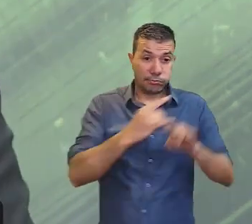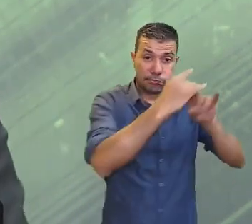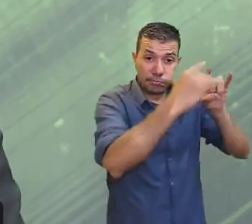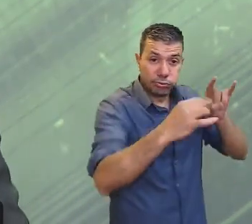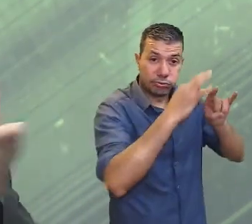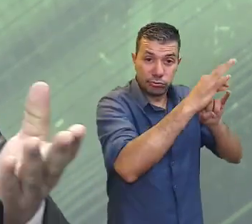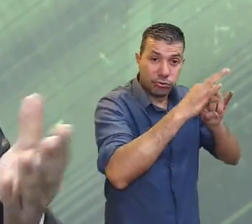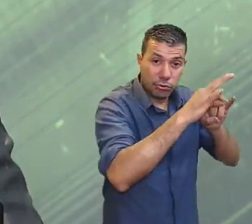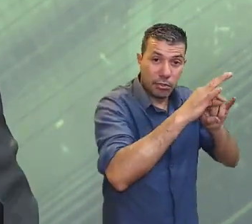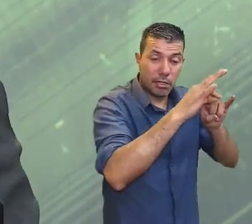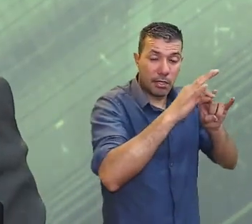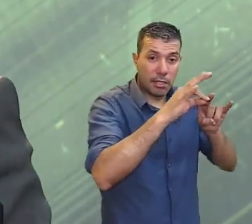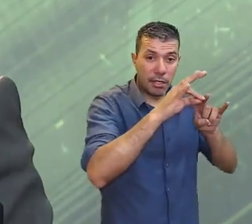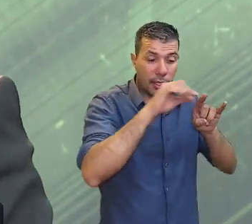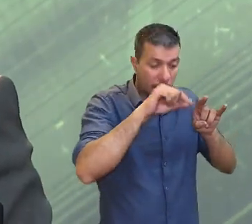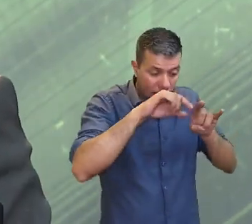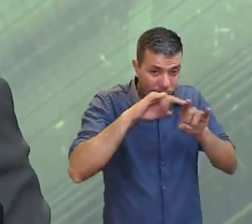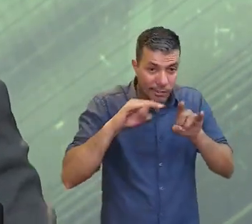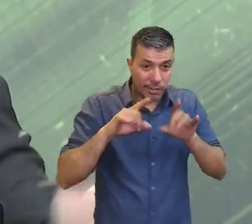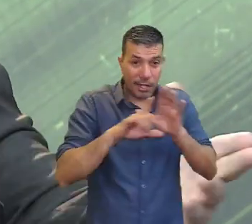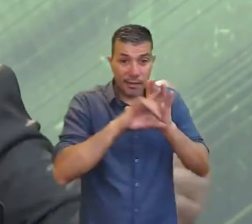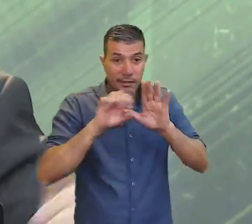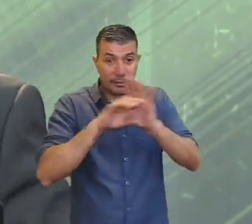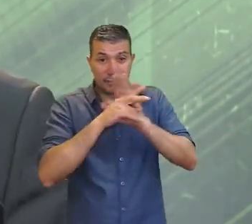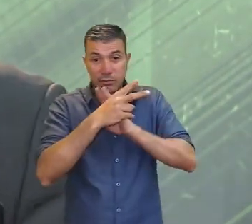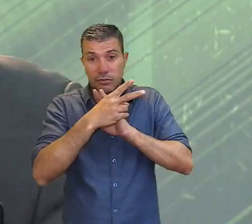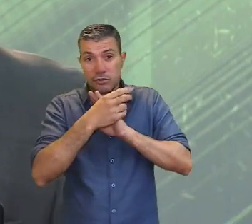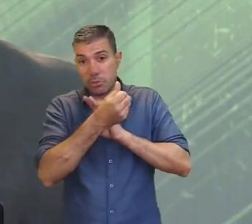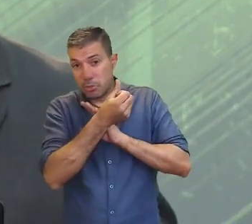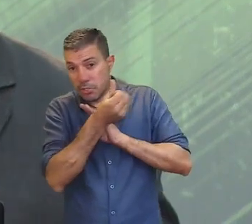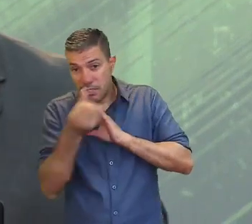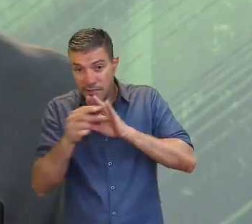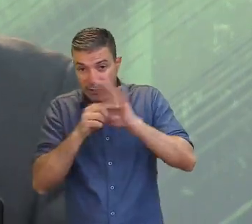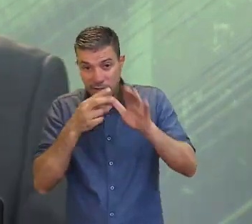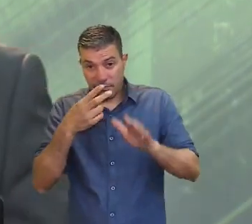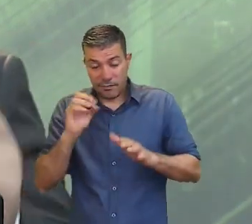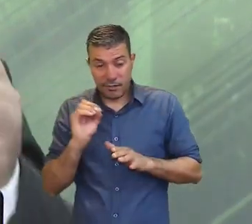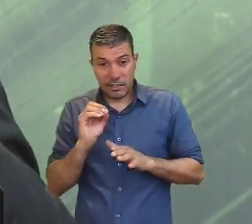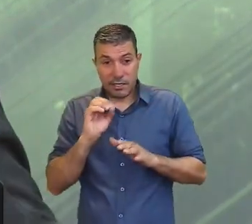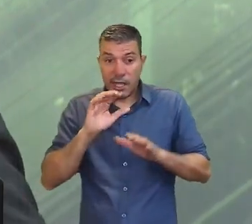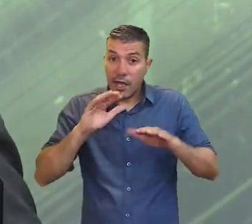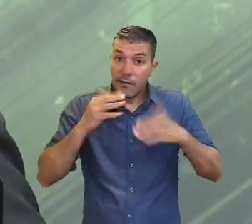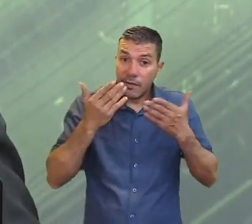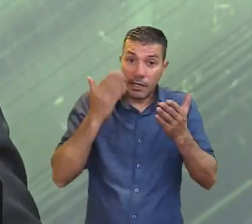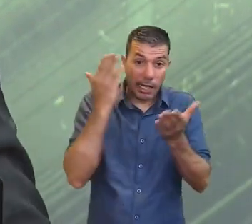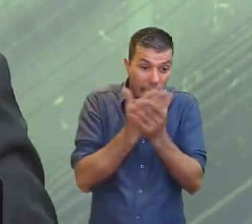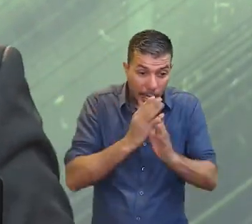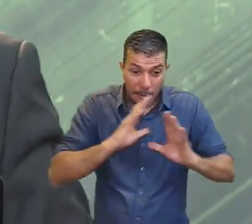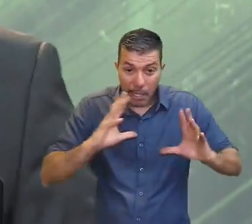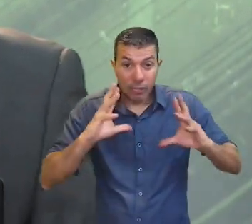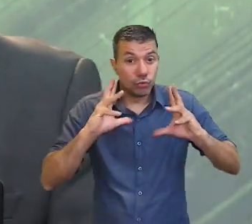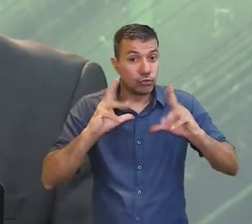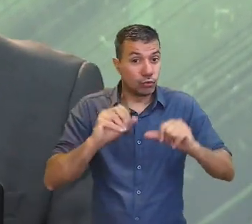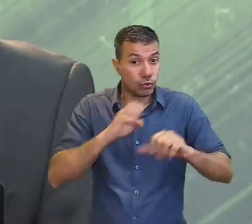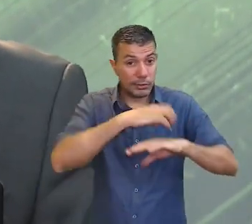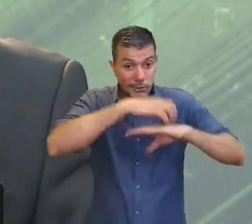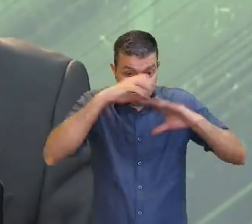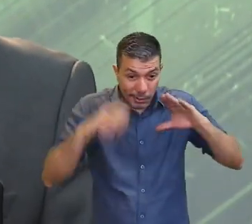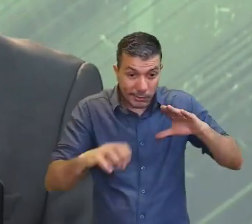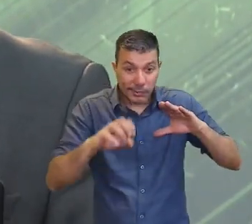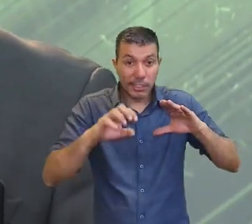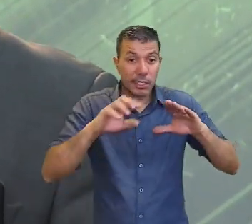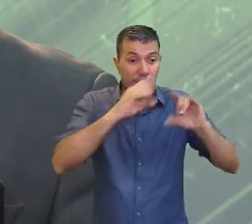o povo. Lá em Levítico capítulo 16, verso 20, dando continuidade, dizia bem assim, ó: havendo acabado de fazer a expiação